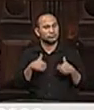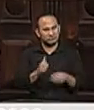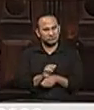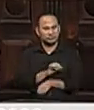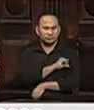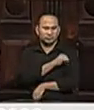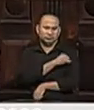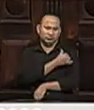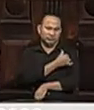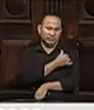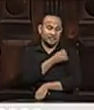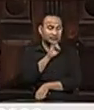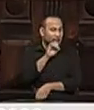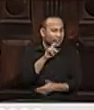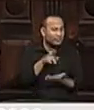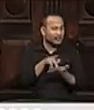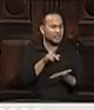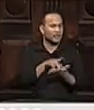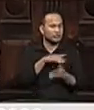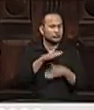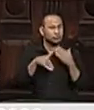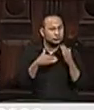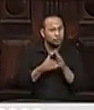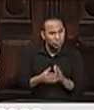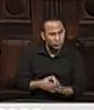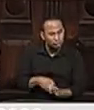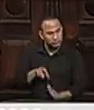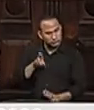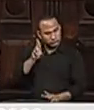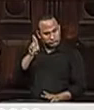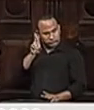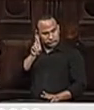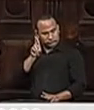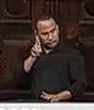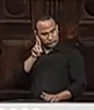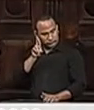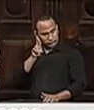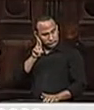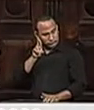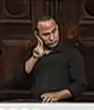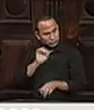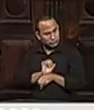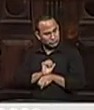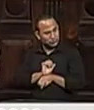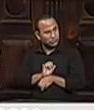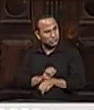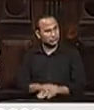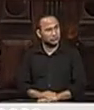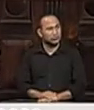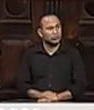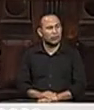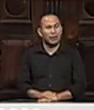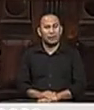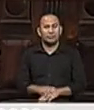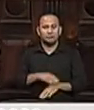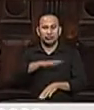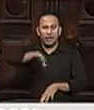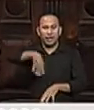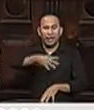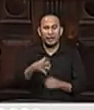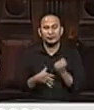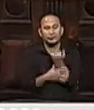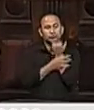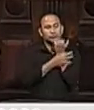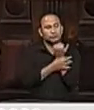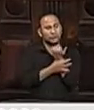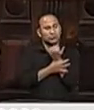se é verdade o que ele coloca, que todas as autoridades do estado, as autoridades da área de segurança,